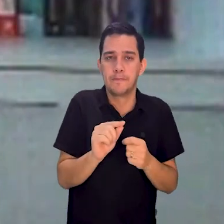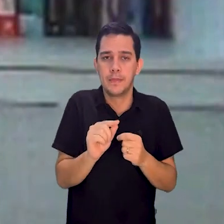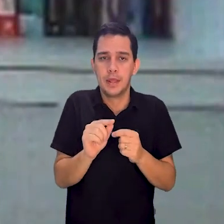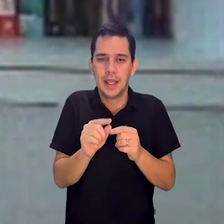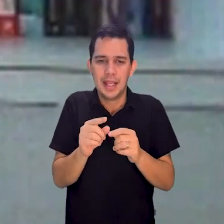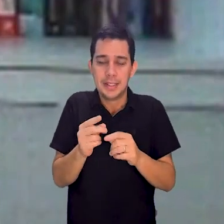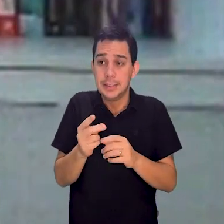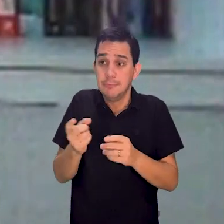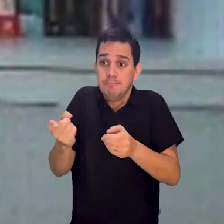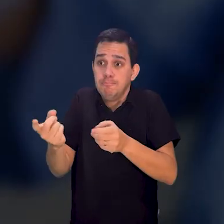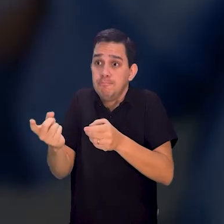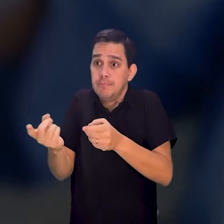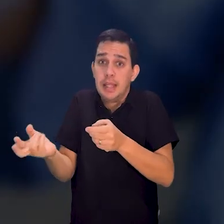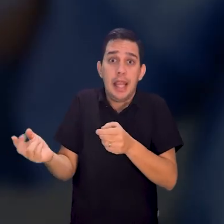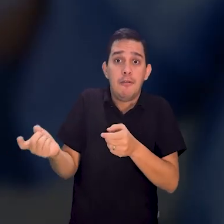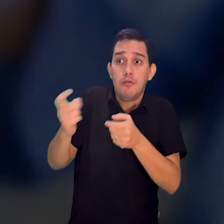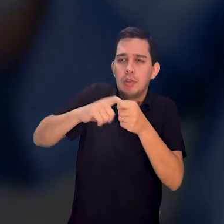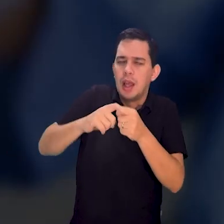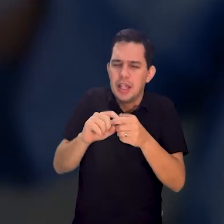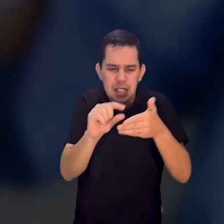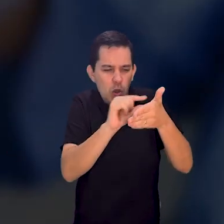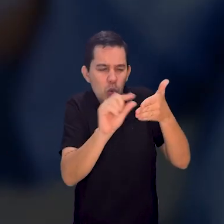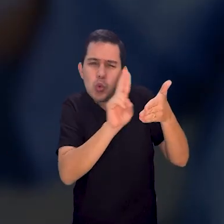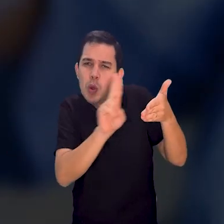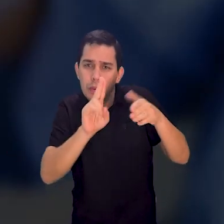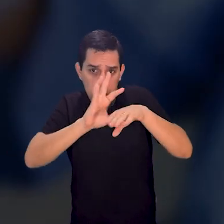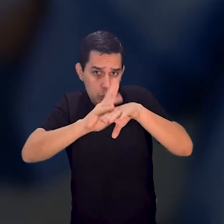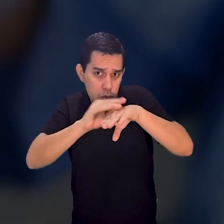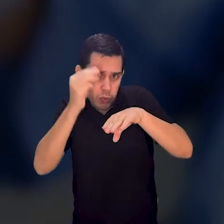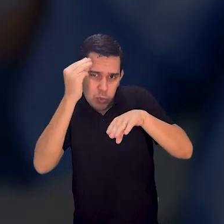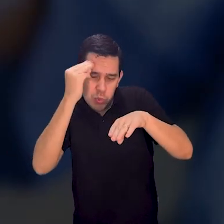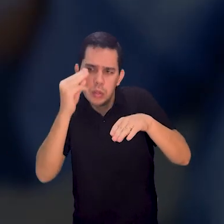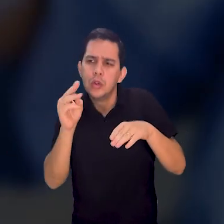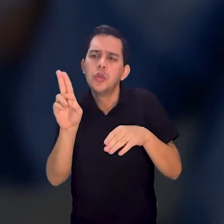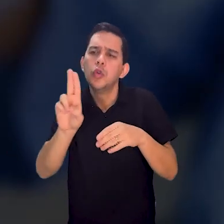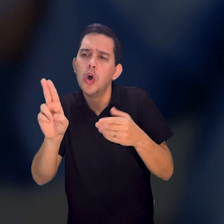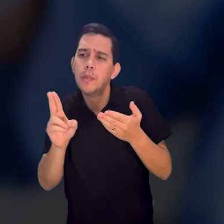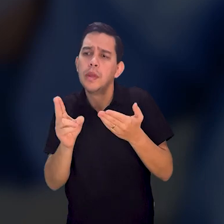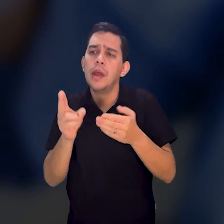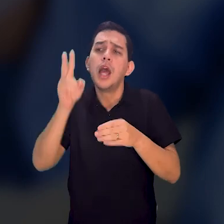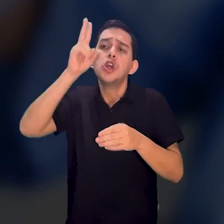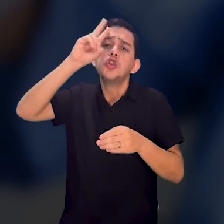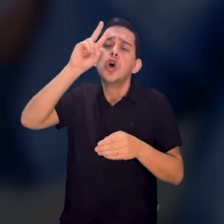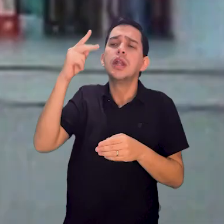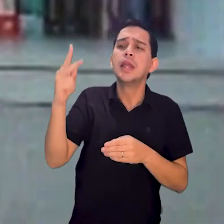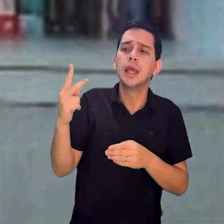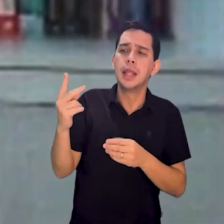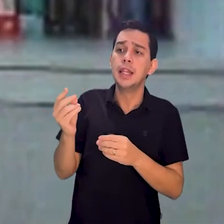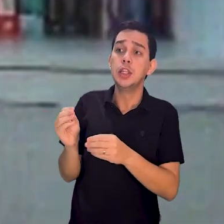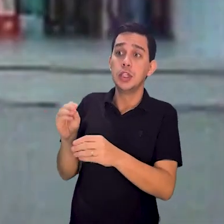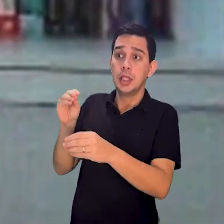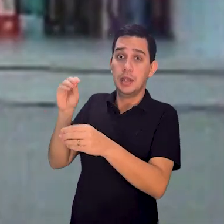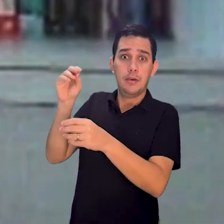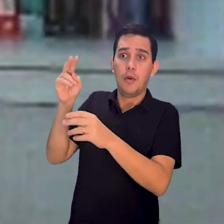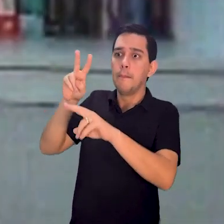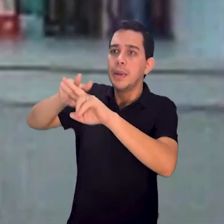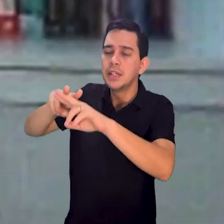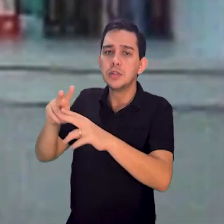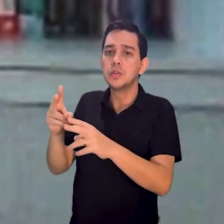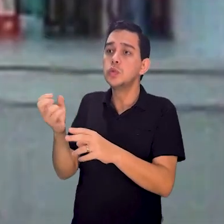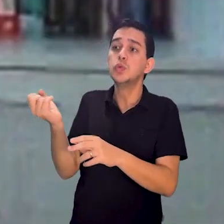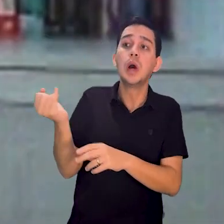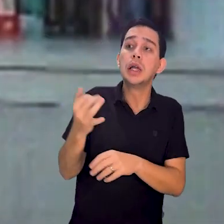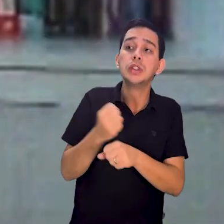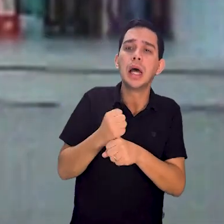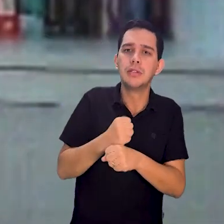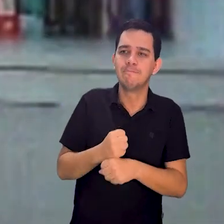procedimentos, o que nós fizemos? Nós fizemos um trabalho de resgate da história de cada um deles, Nós tínhamos pacientes que estavam internados